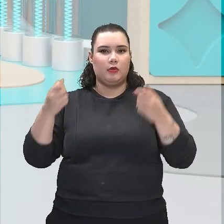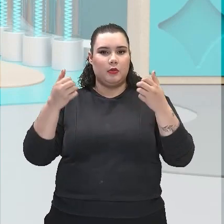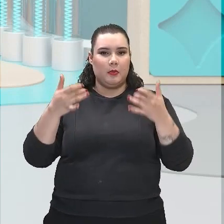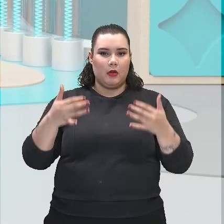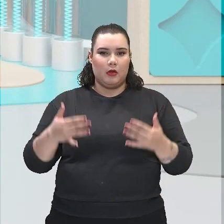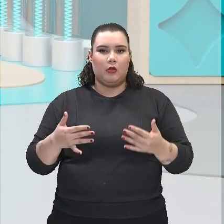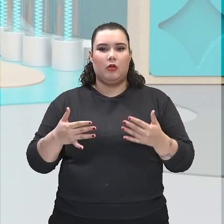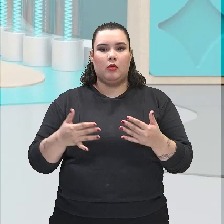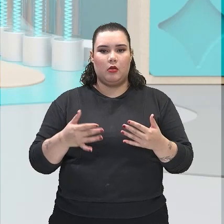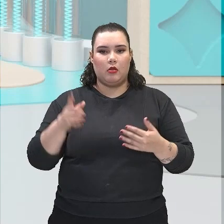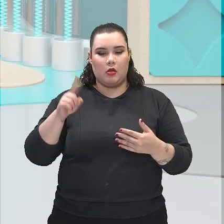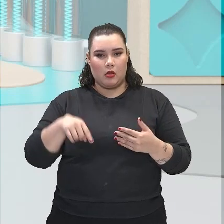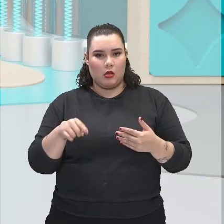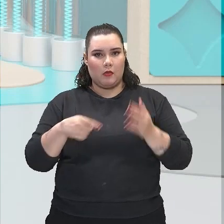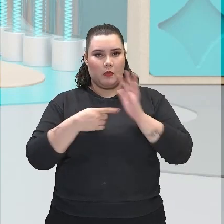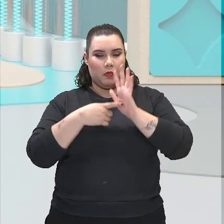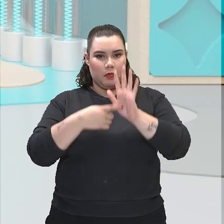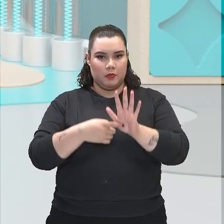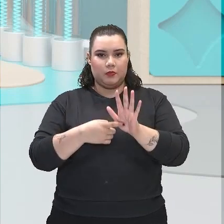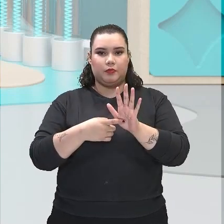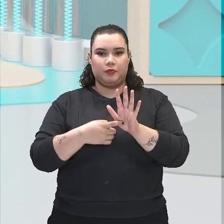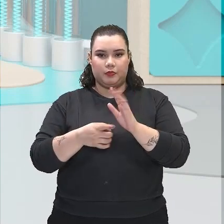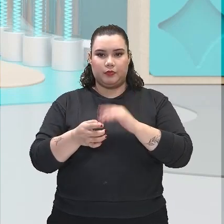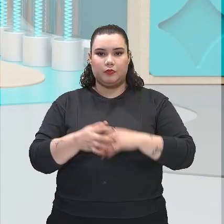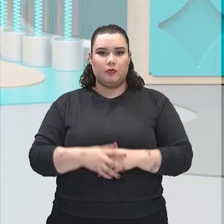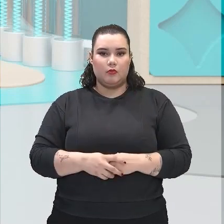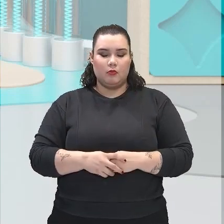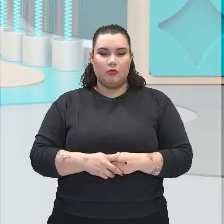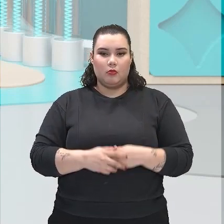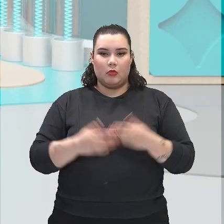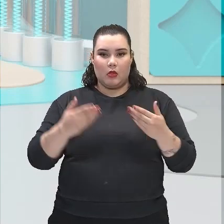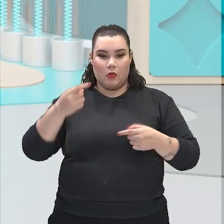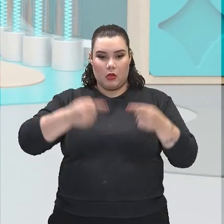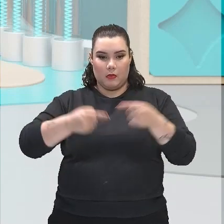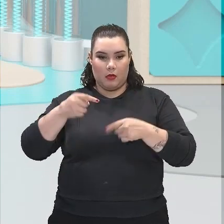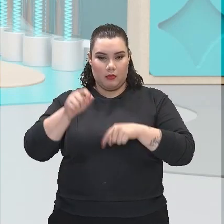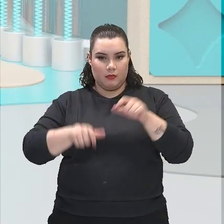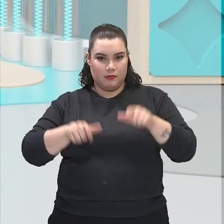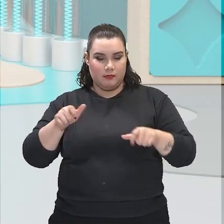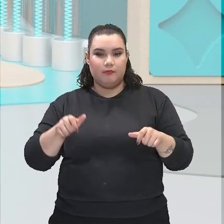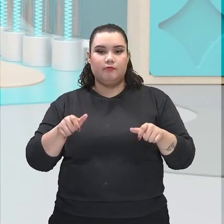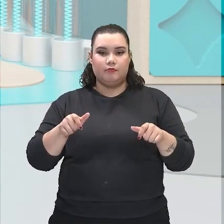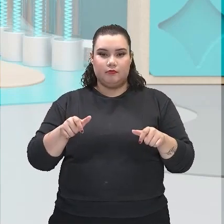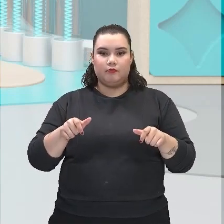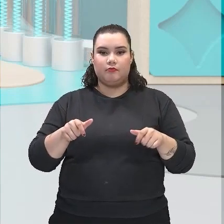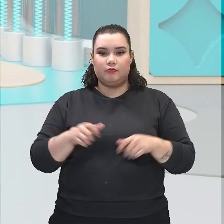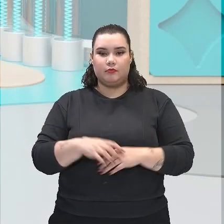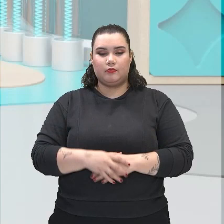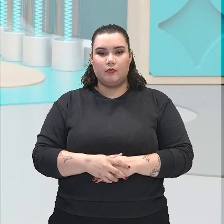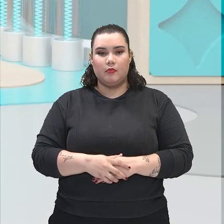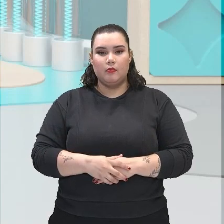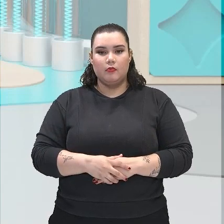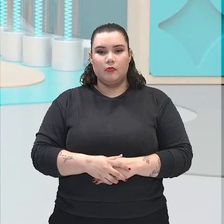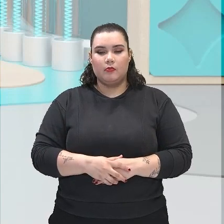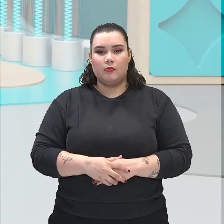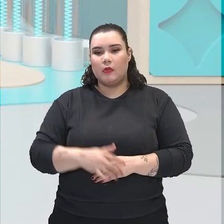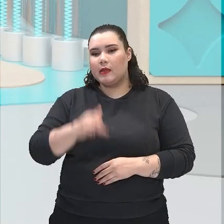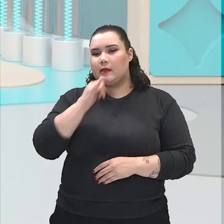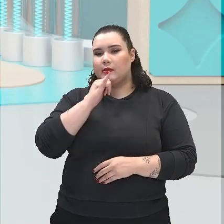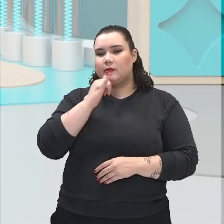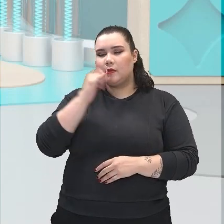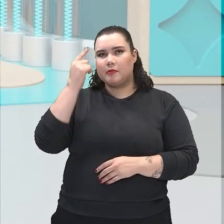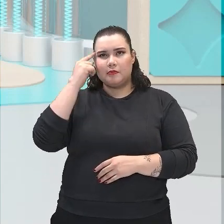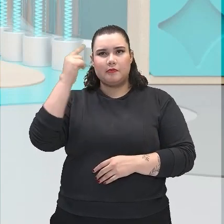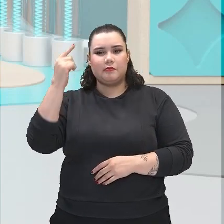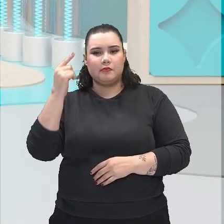aqui, colocando aqui o nosso debate, os nossos debatedores e o mediador, nessa imagem, imagine se